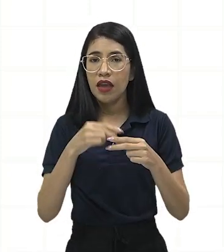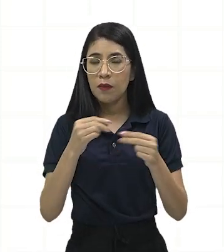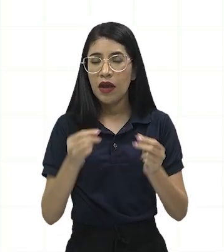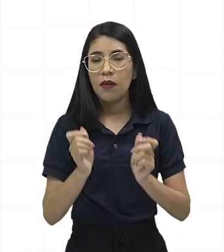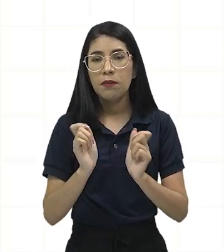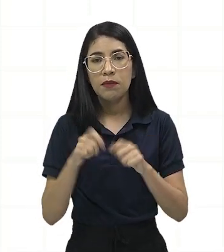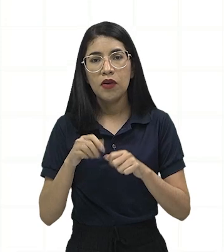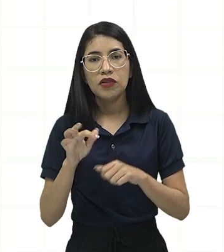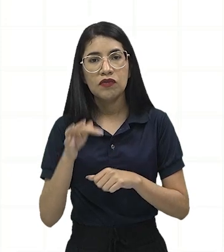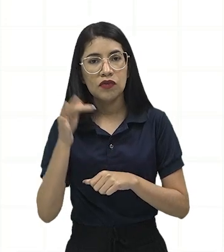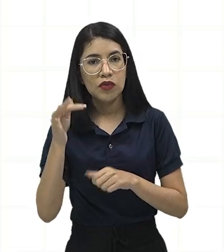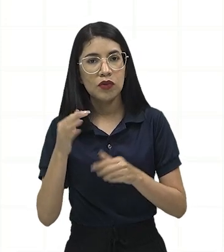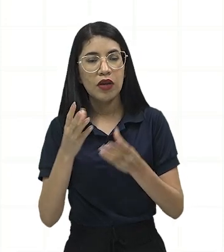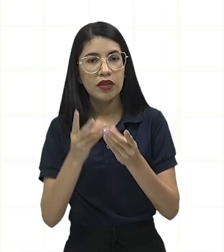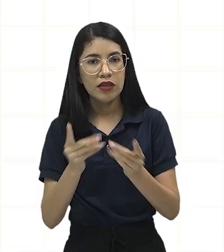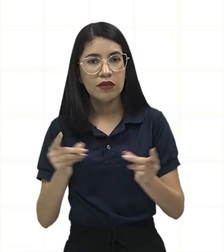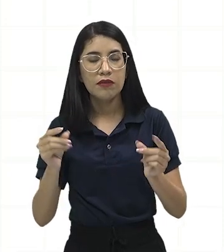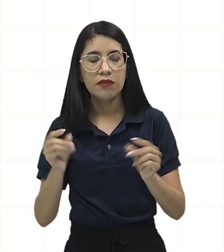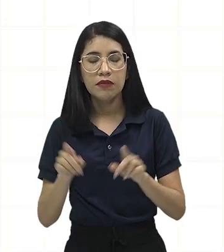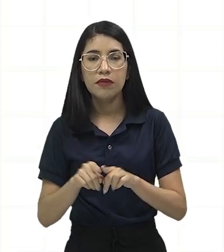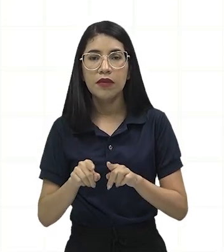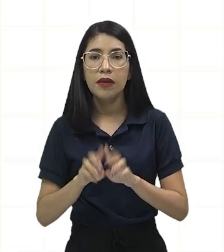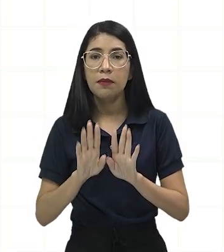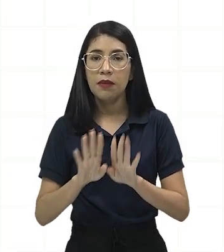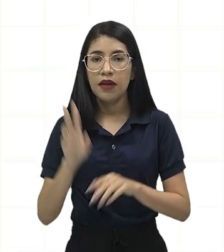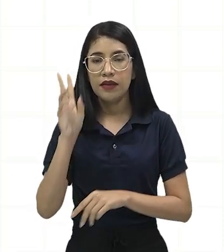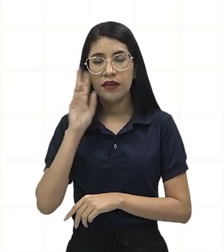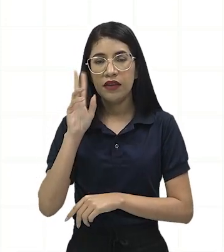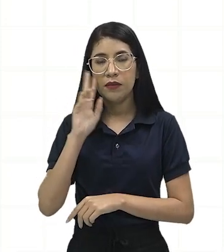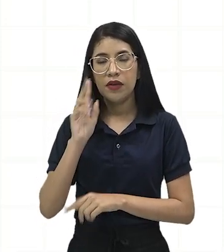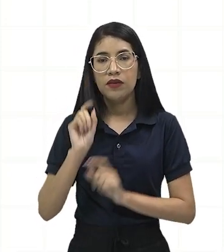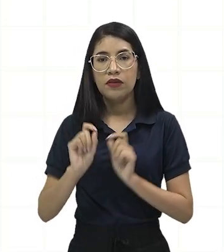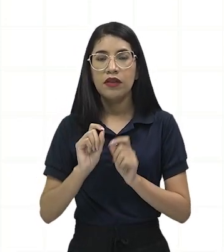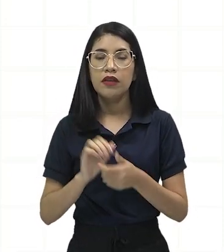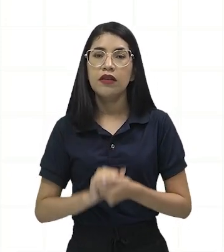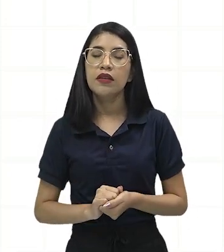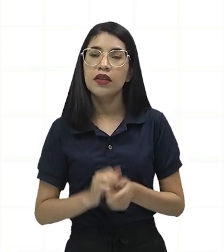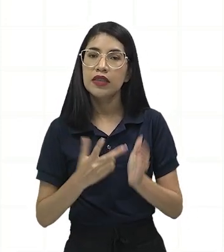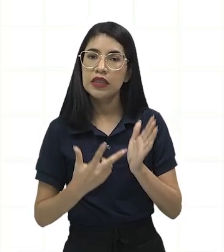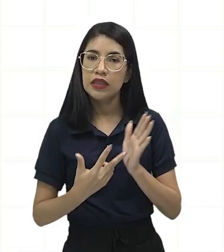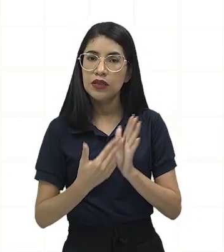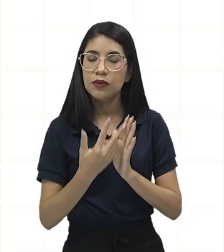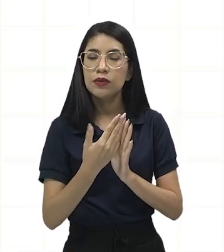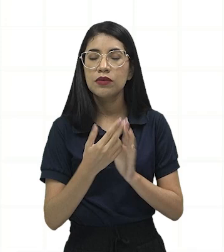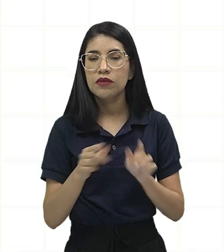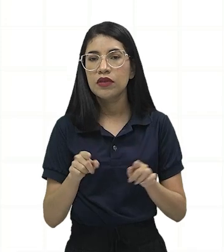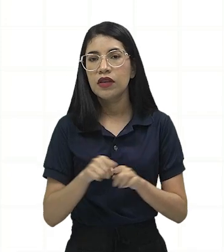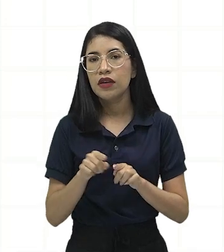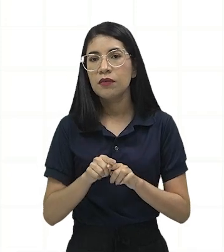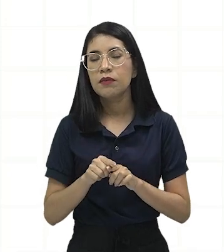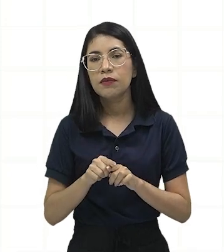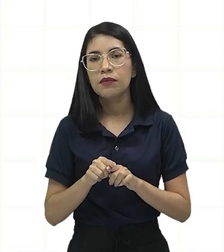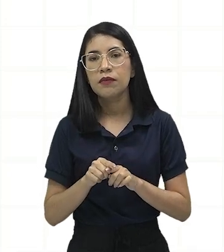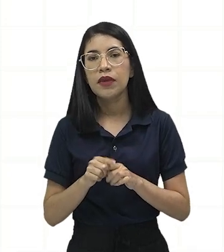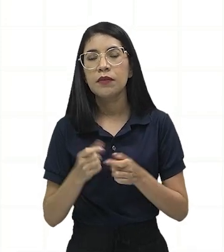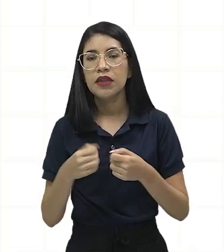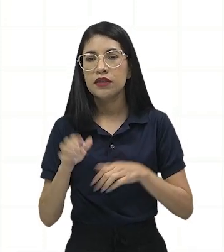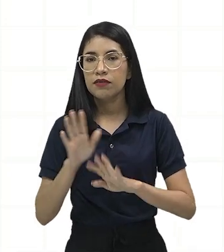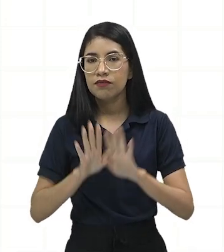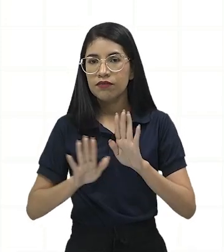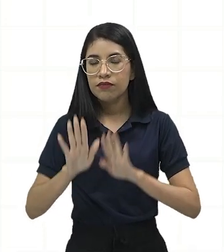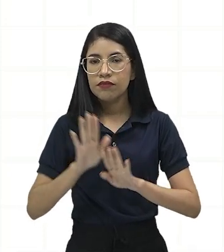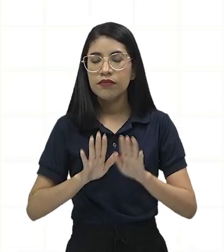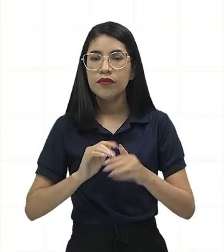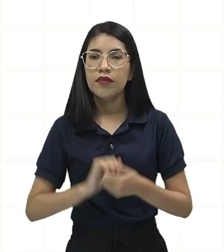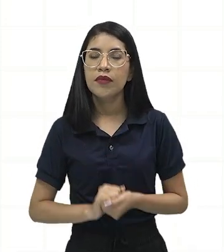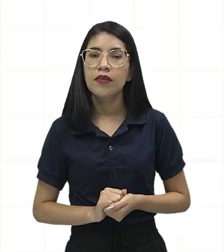ser desfeita, né? Mas a gente lembra que também é um procedimento cirúrgico, né, um pouco mais invasivo, né,